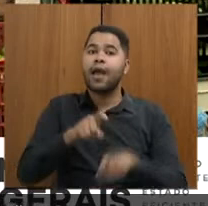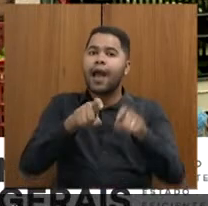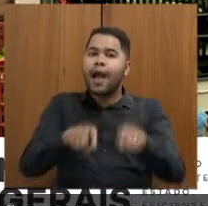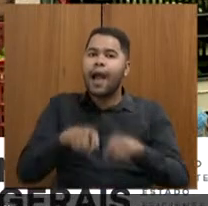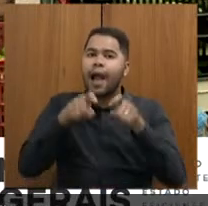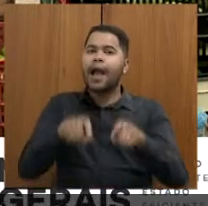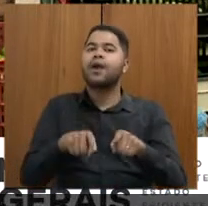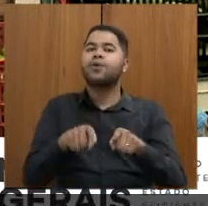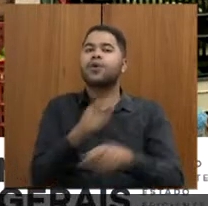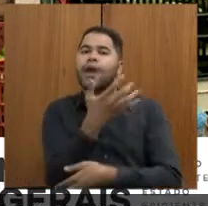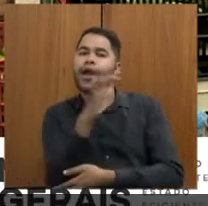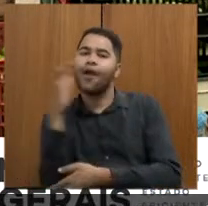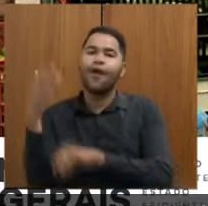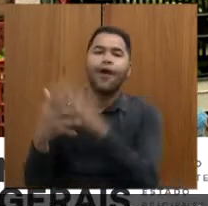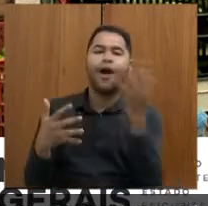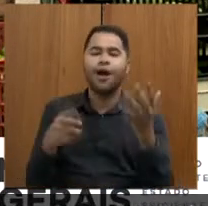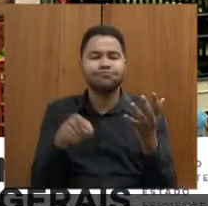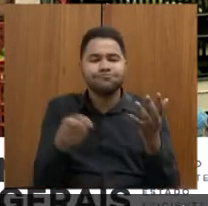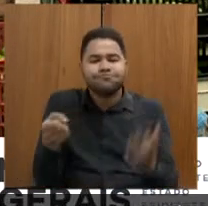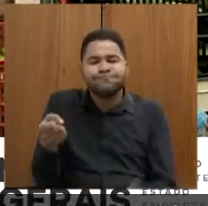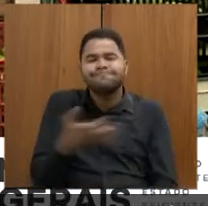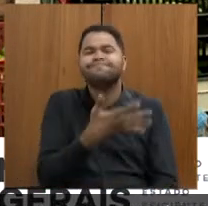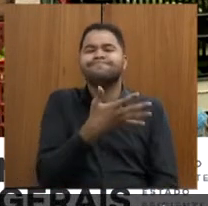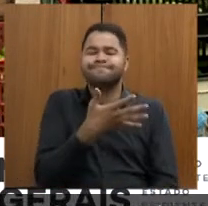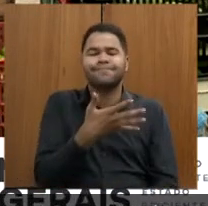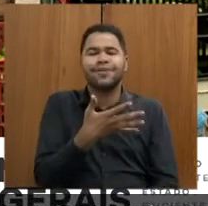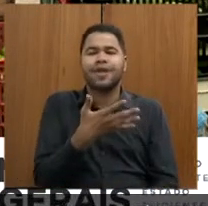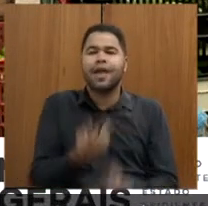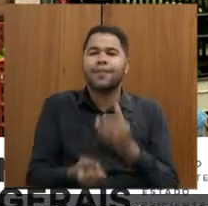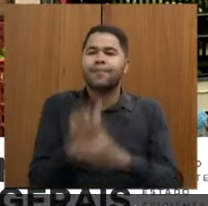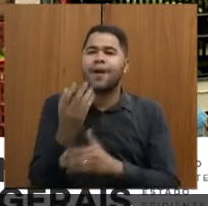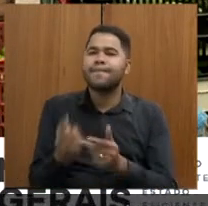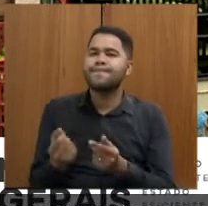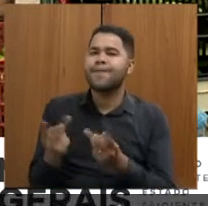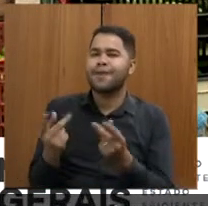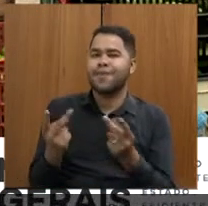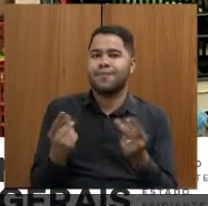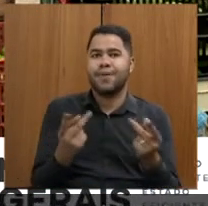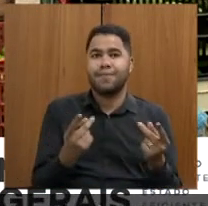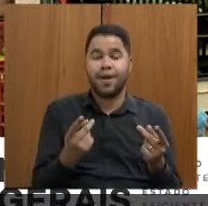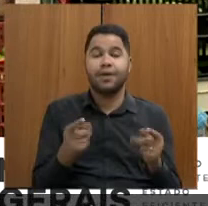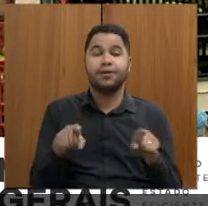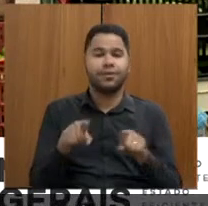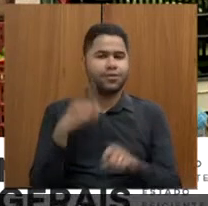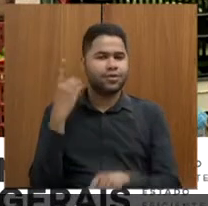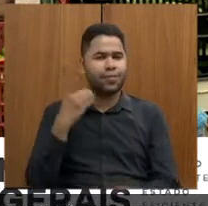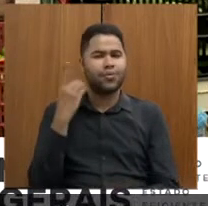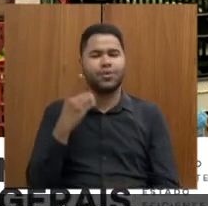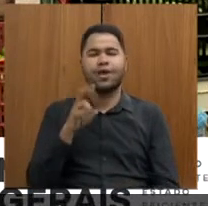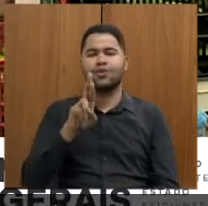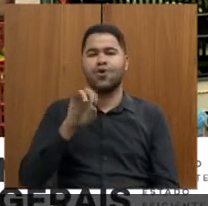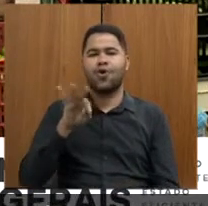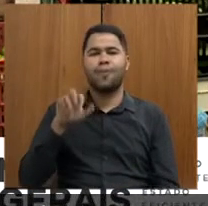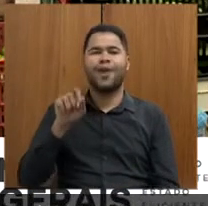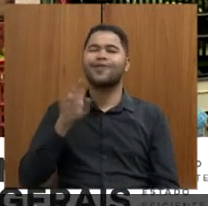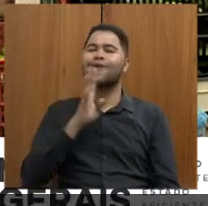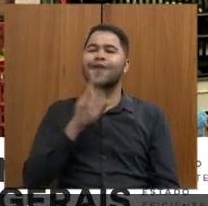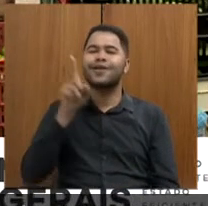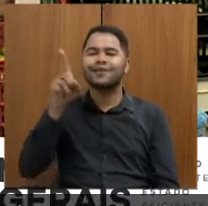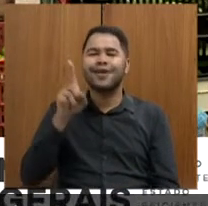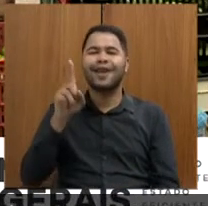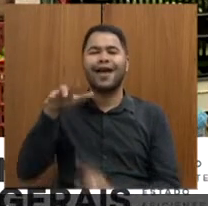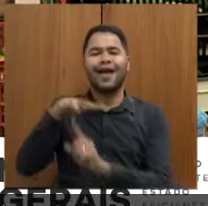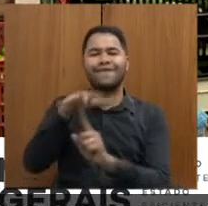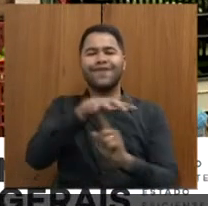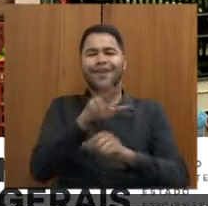agroecológicos produtos frescos e que o produtor tá ali comercializando nós Deputado Roberto conhece a feirinha de Viçosa lá eu